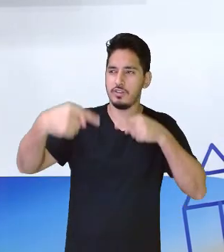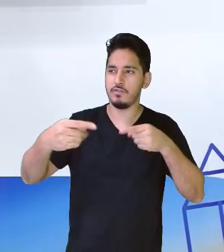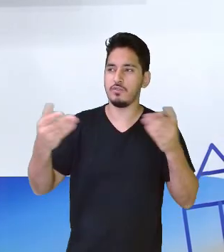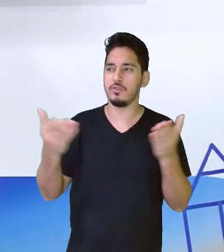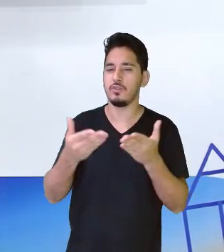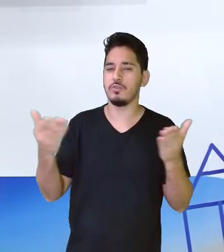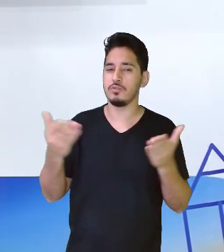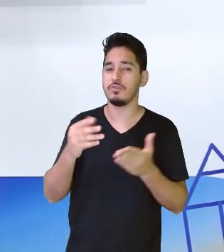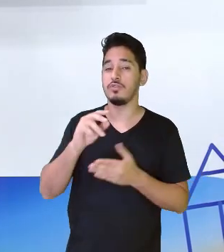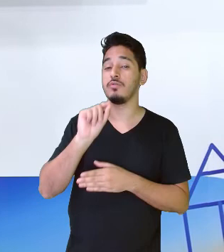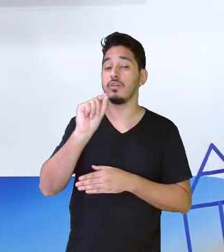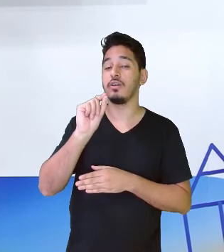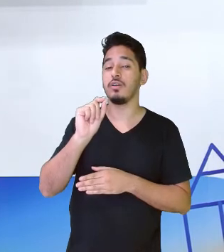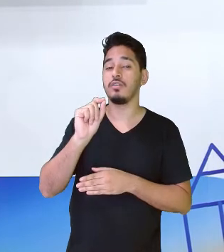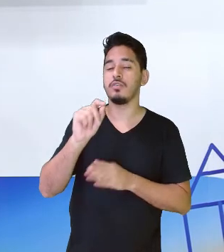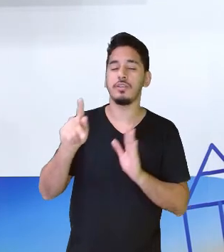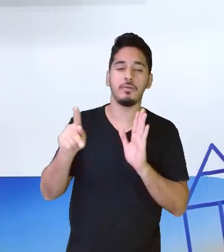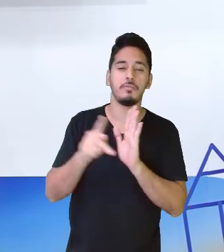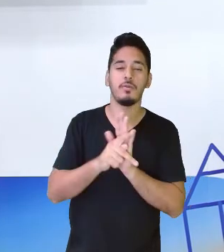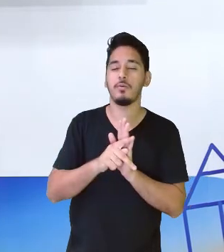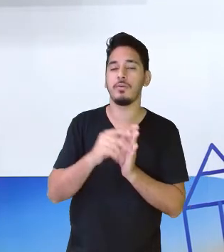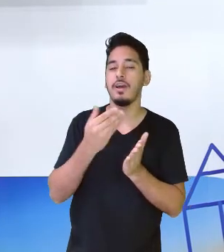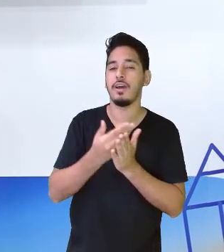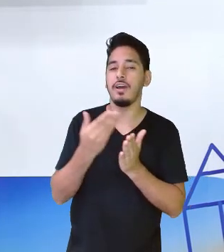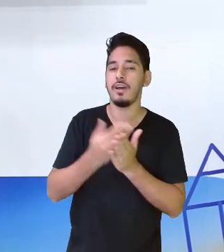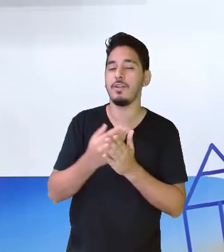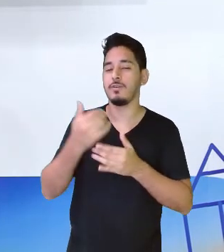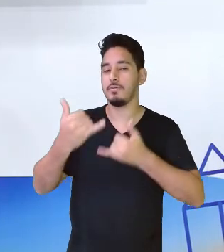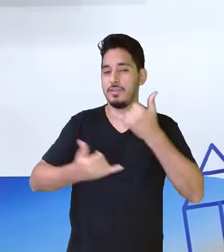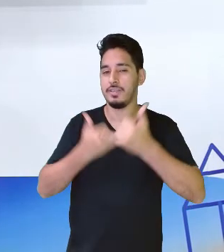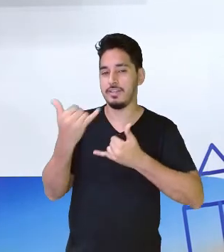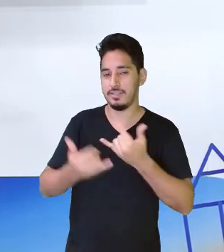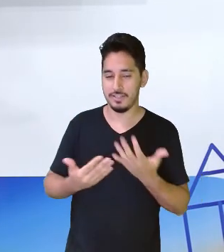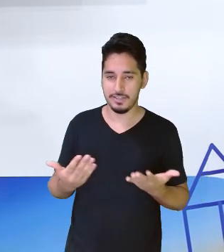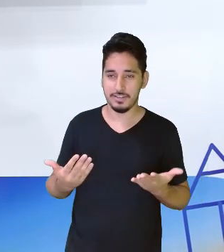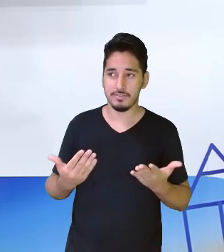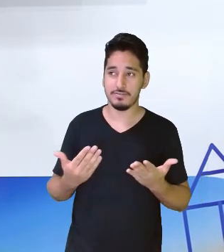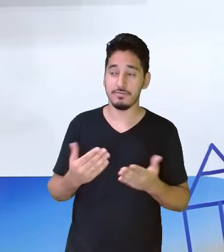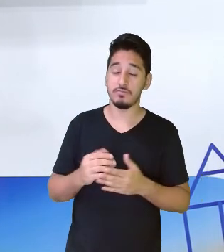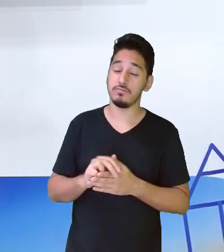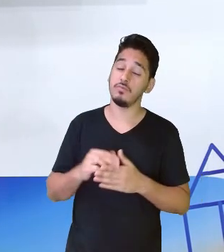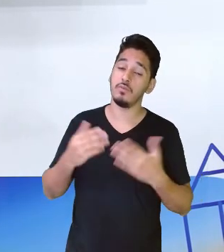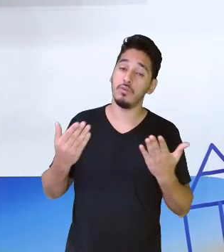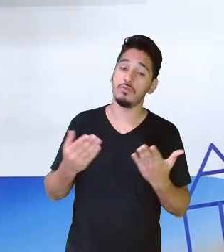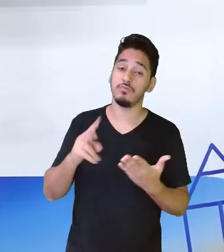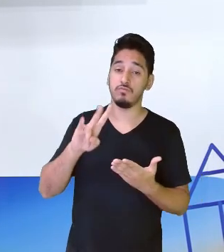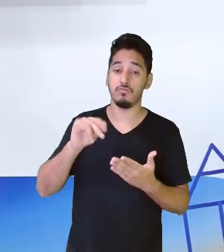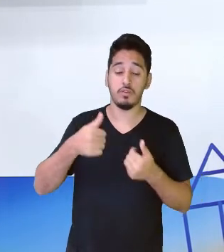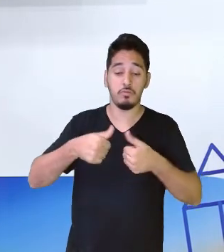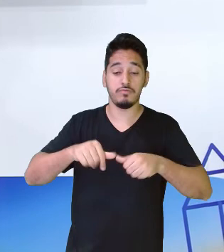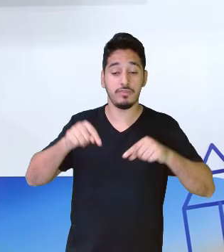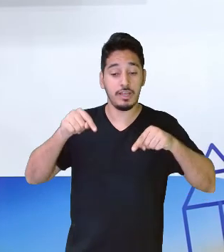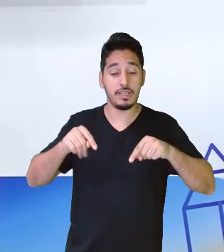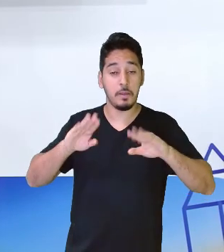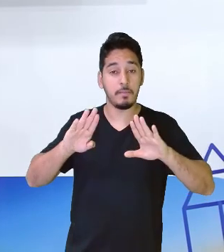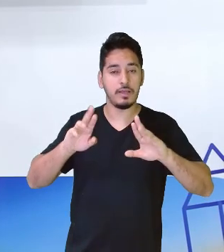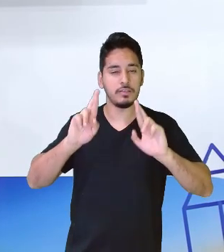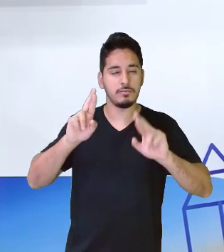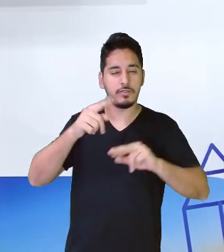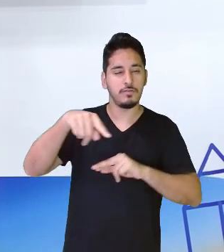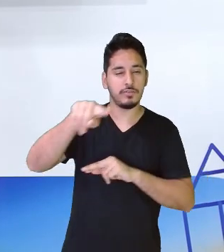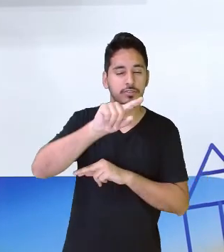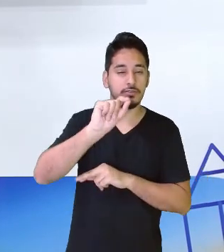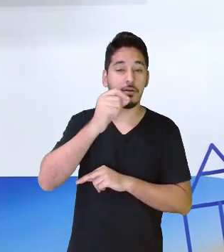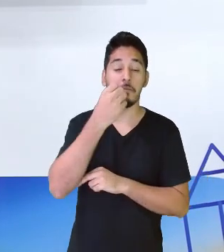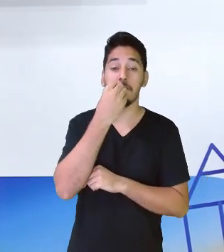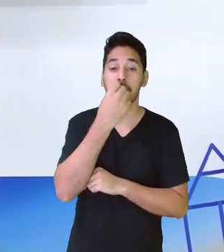hoje foi na própria aula mesmo com esse joguinho, né? A gente vai ficando por aqui, mas eu espero que